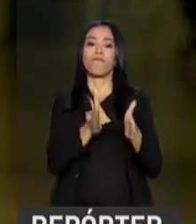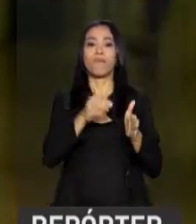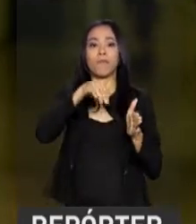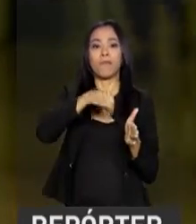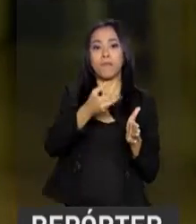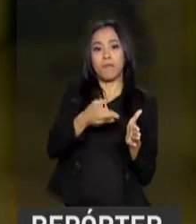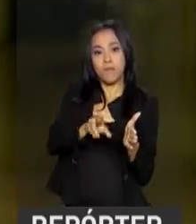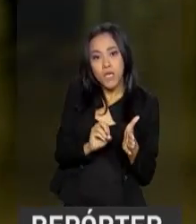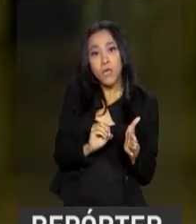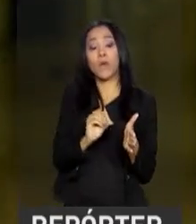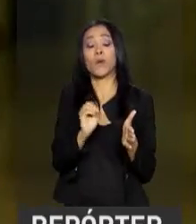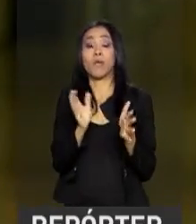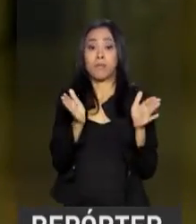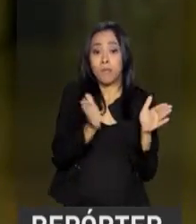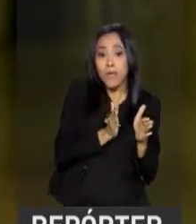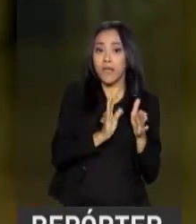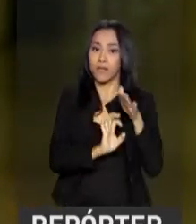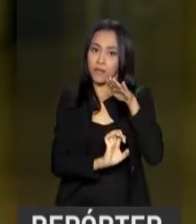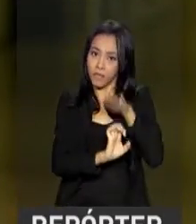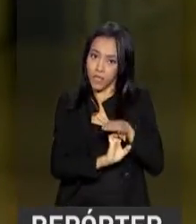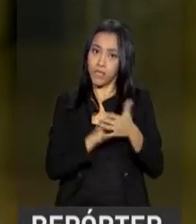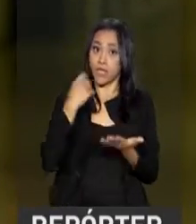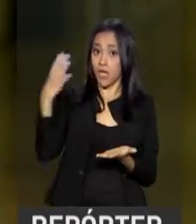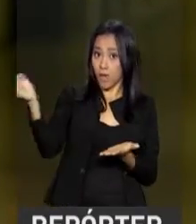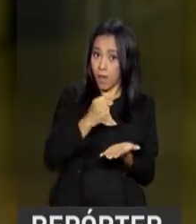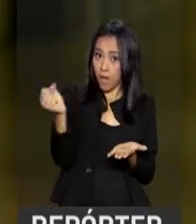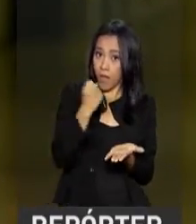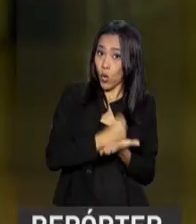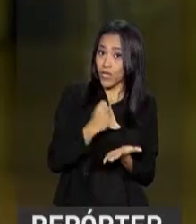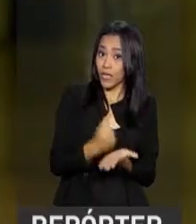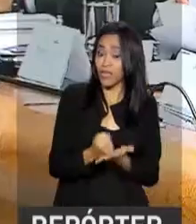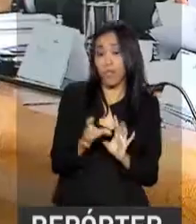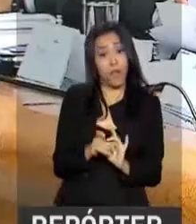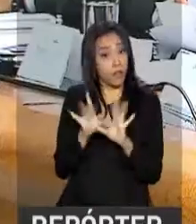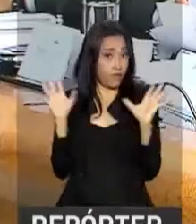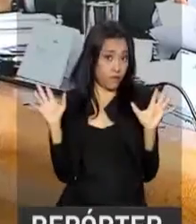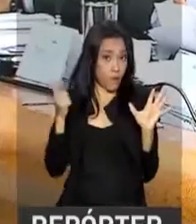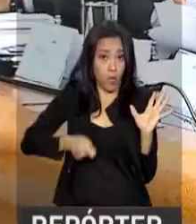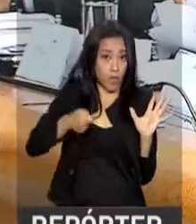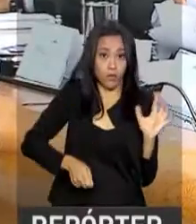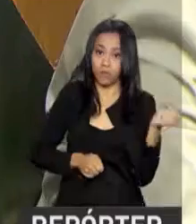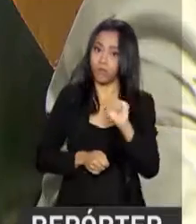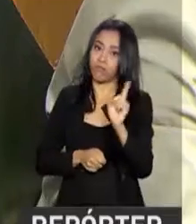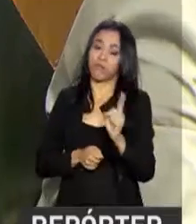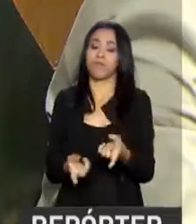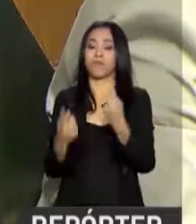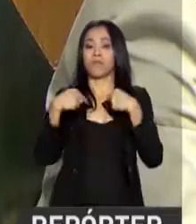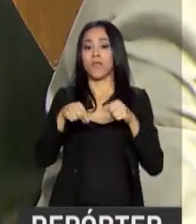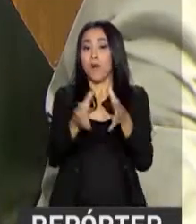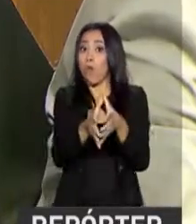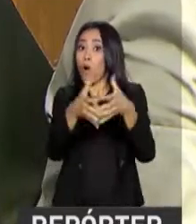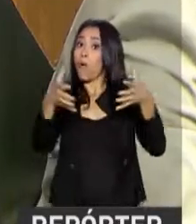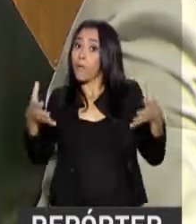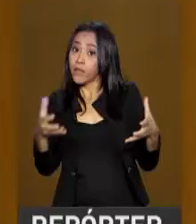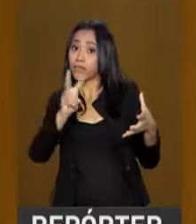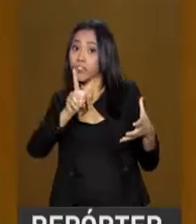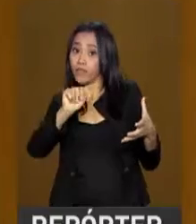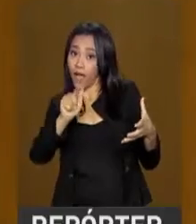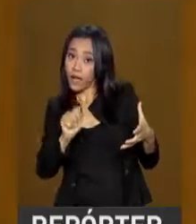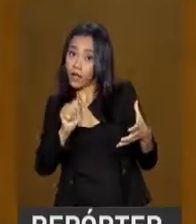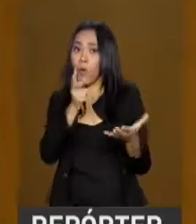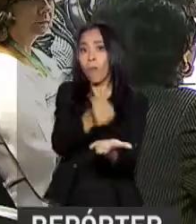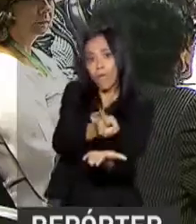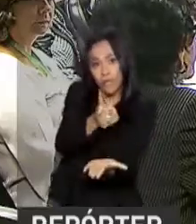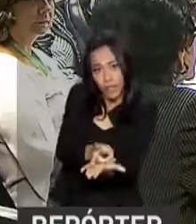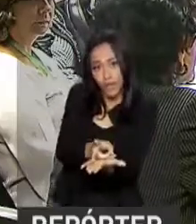empresas a contratação de aprendizes é facultativa a manutenção ou aumento dessas cotas é um